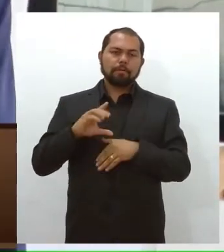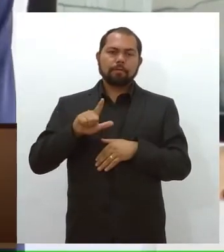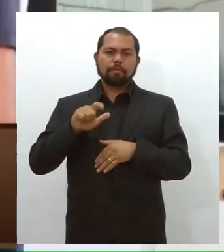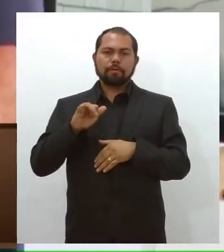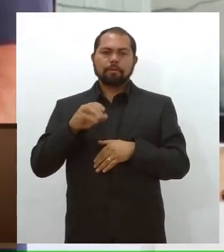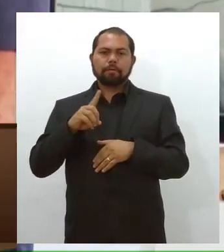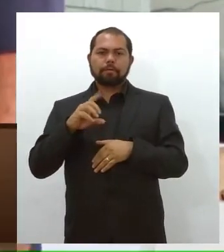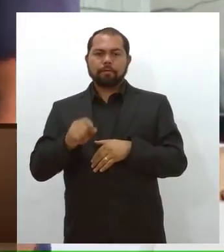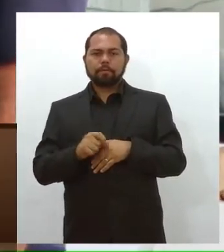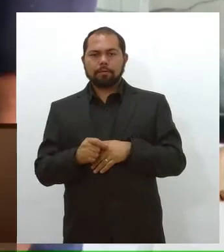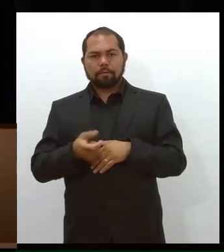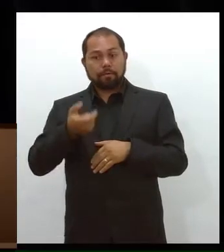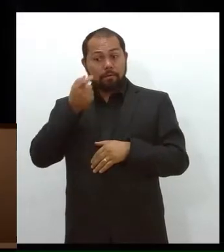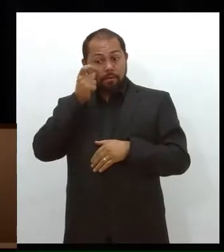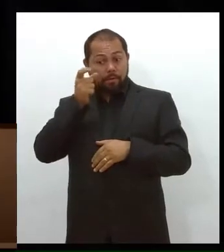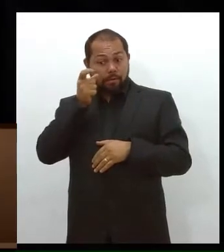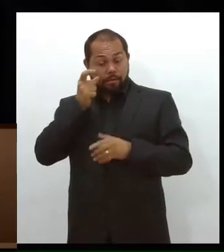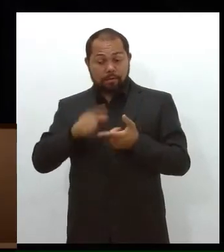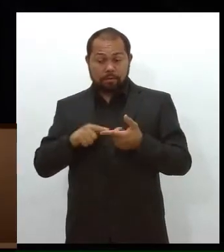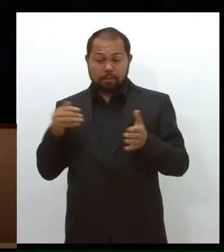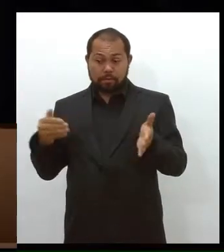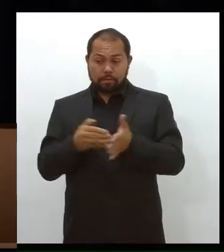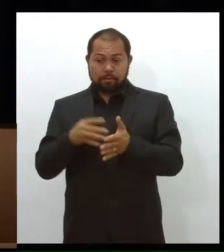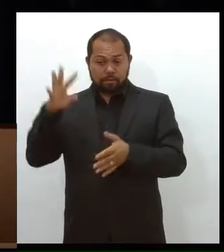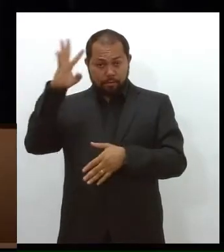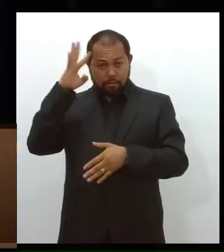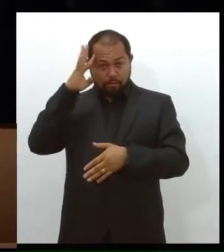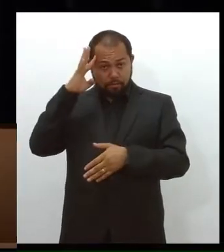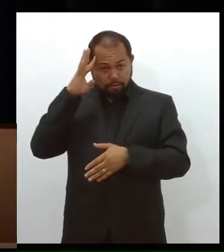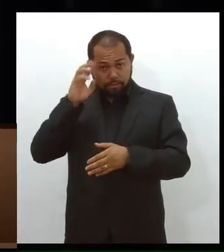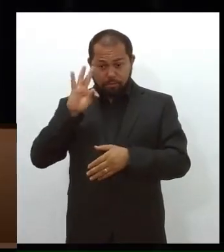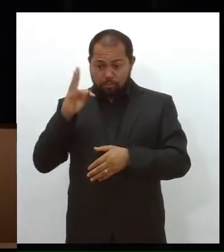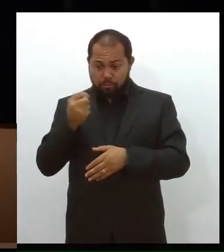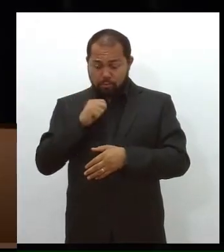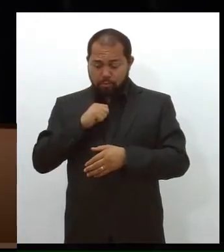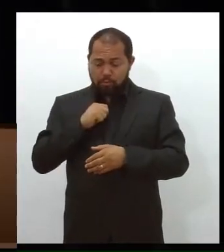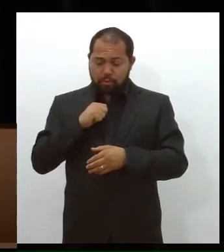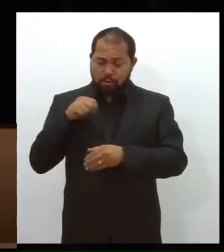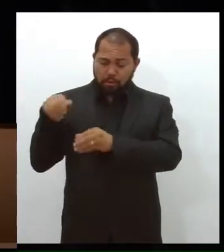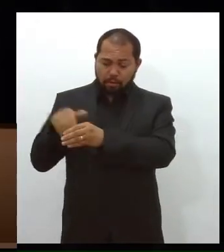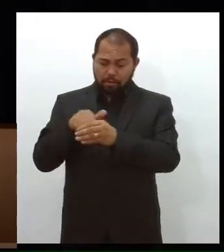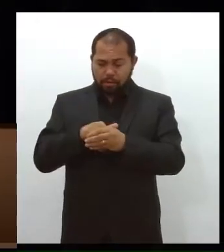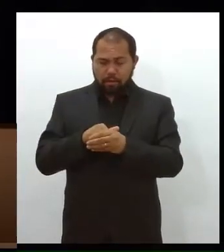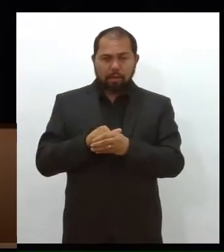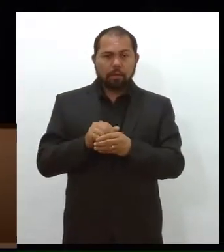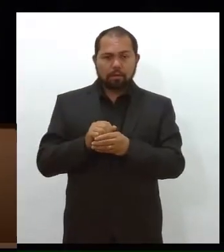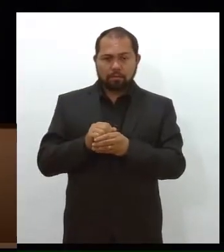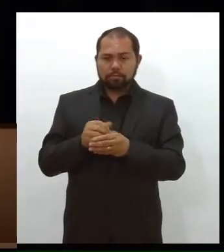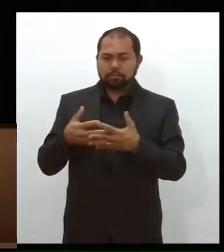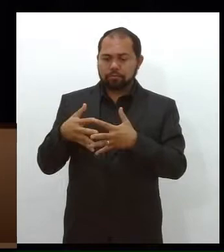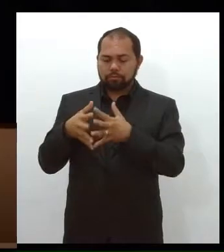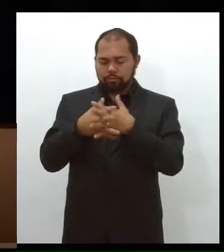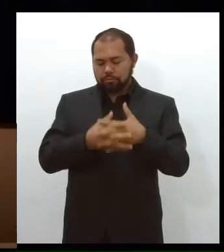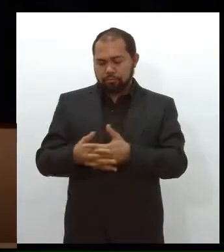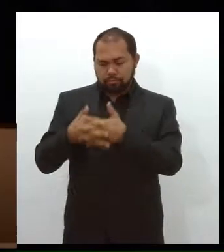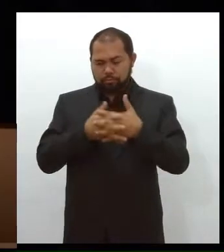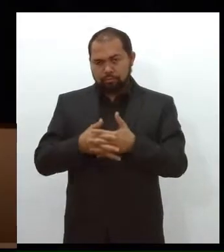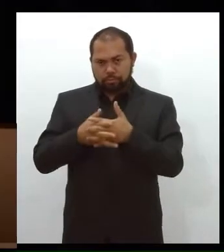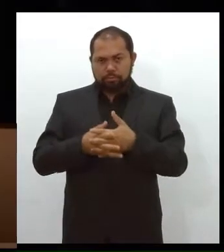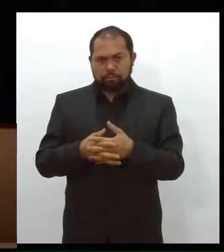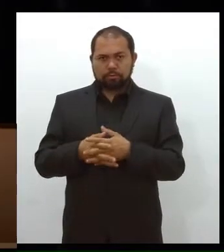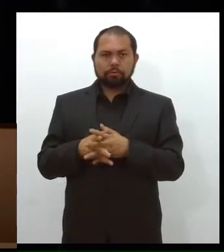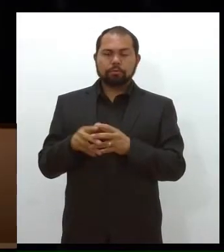até a próxima quarta-feira, todas as urnas utilizadas nas zonas eleitorais localizadas no interior